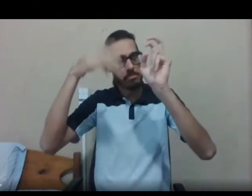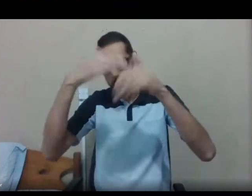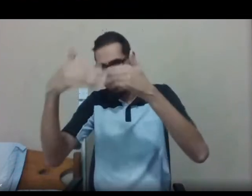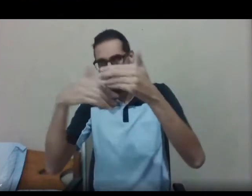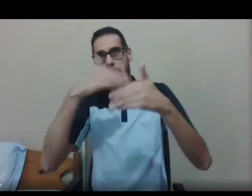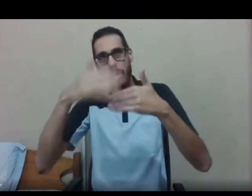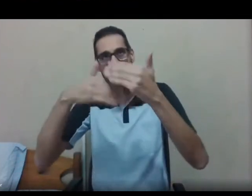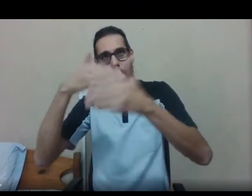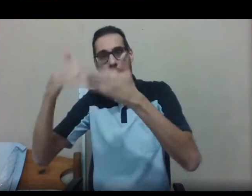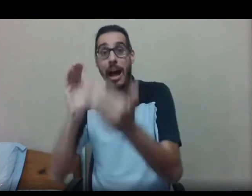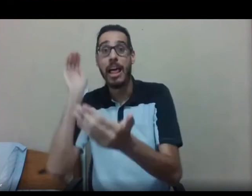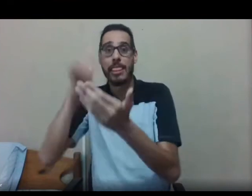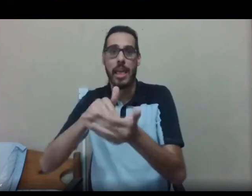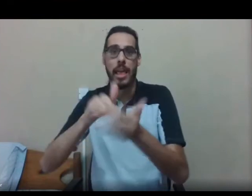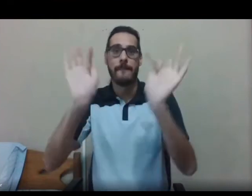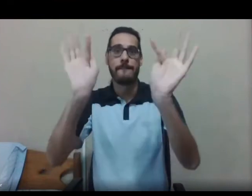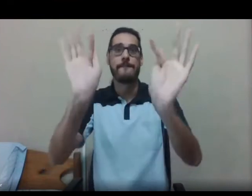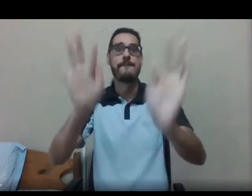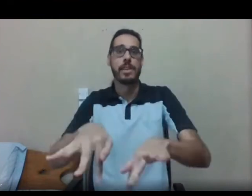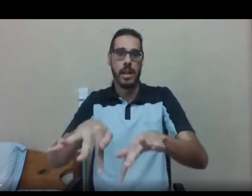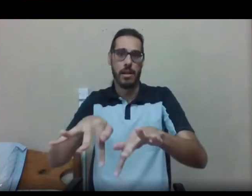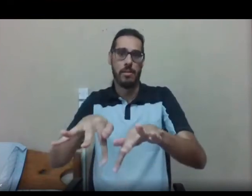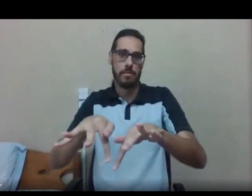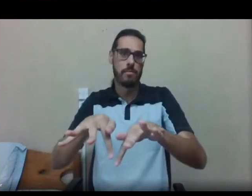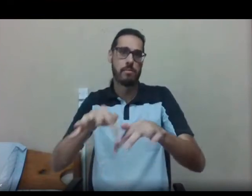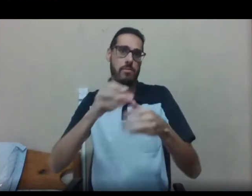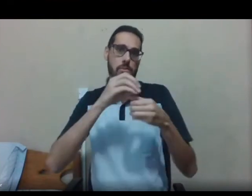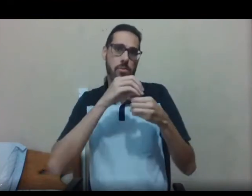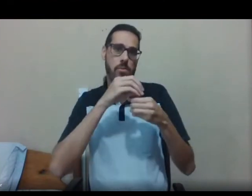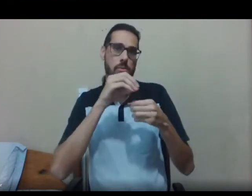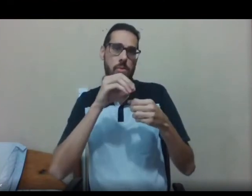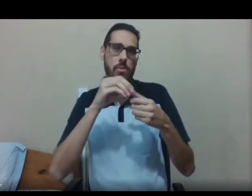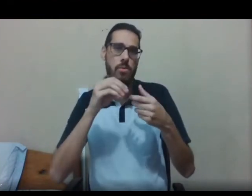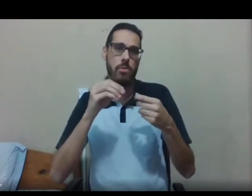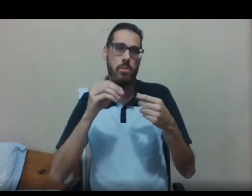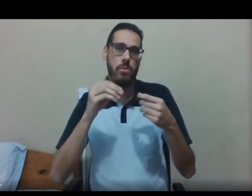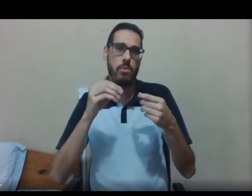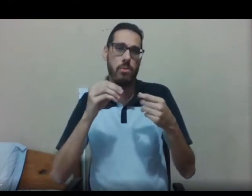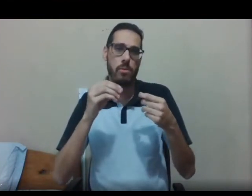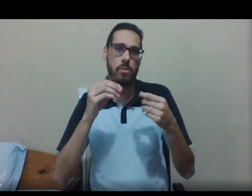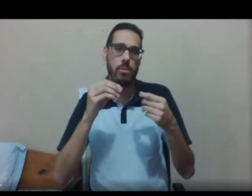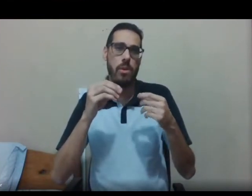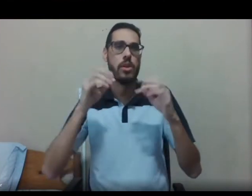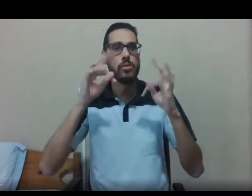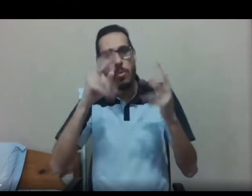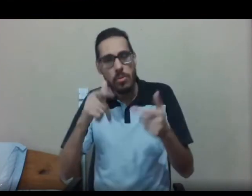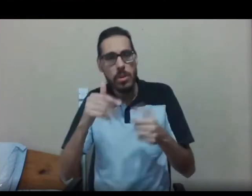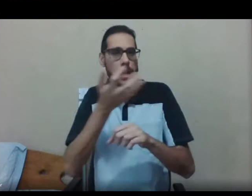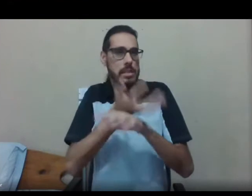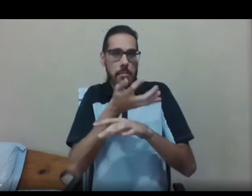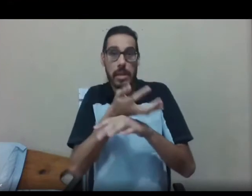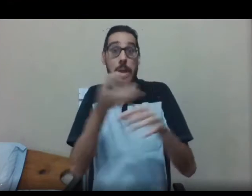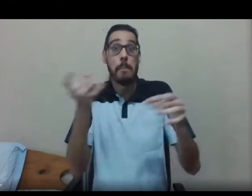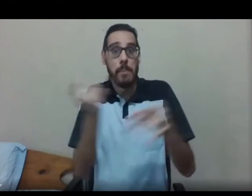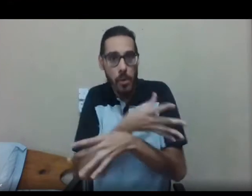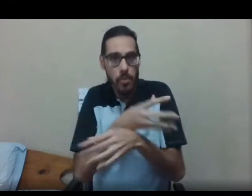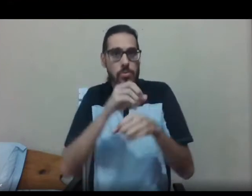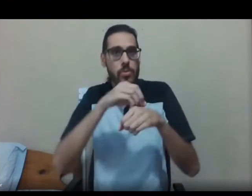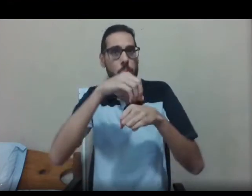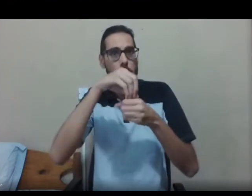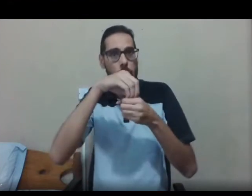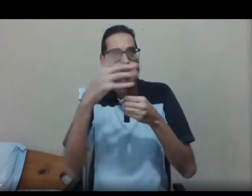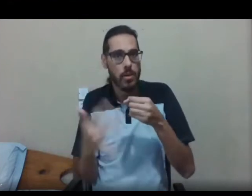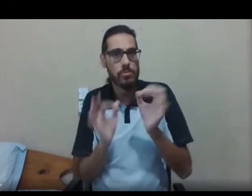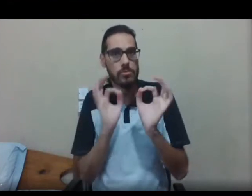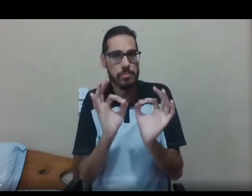ser por uma, né, com atividade síncrona, pode ser disponibilizando uma leitura de um texto, um podcast. Tem o